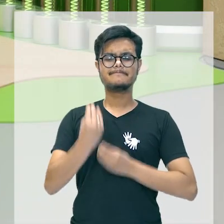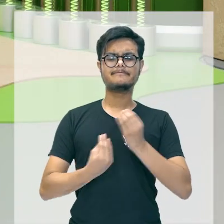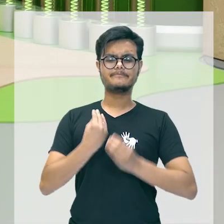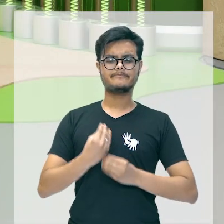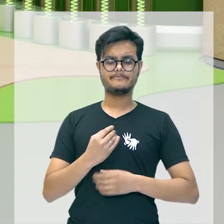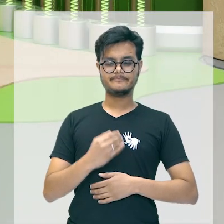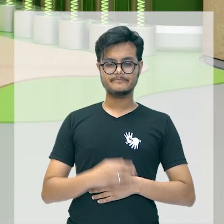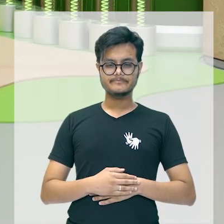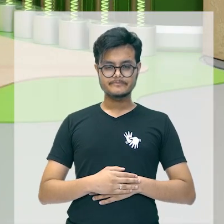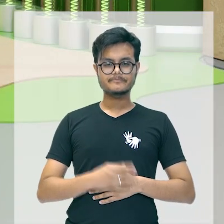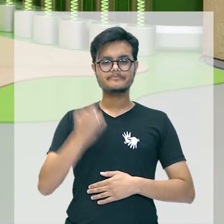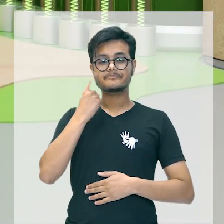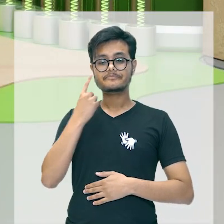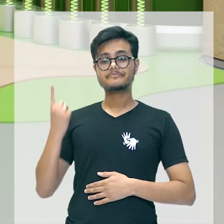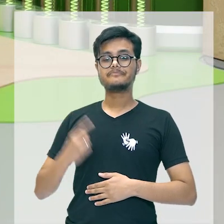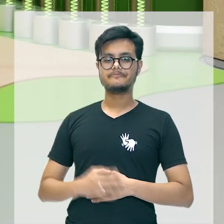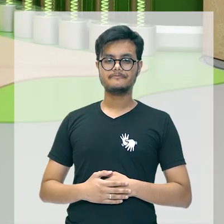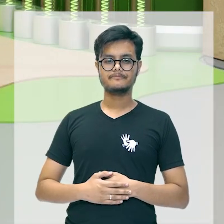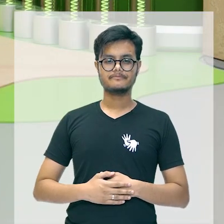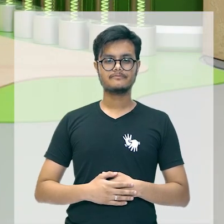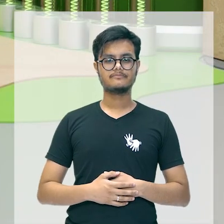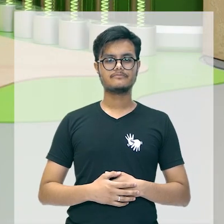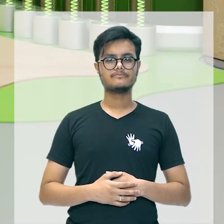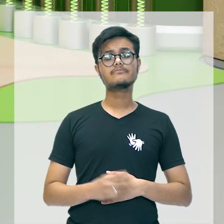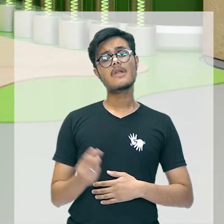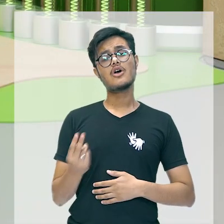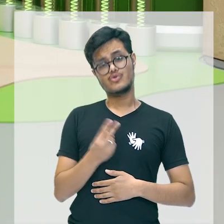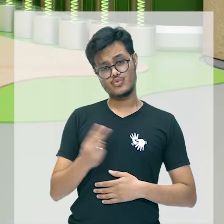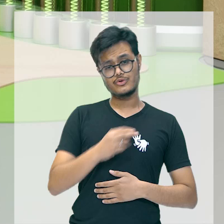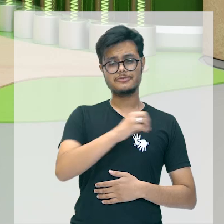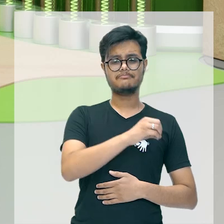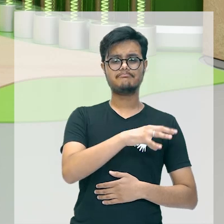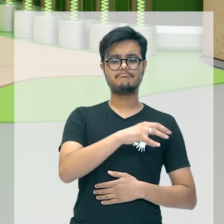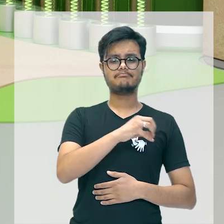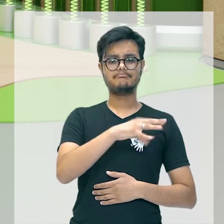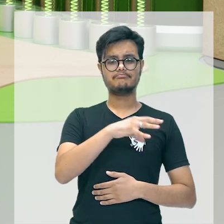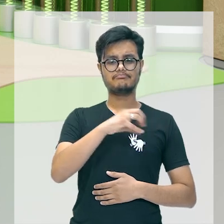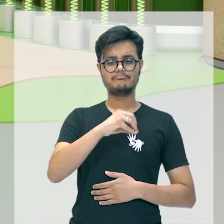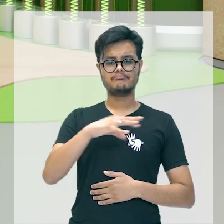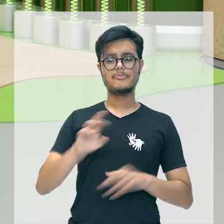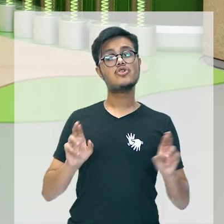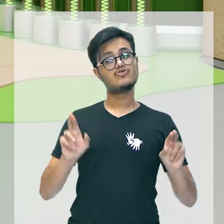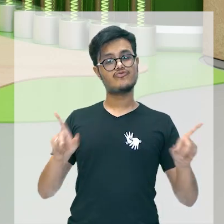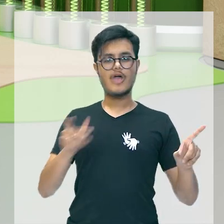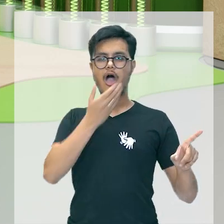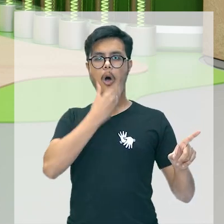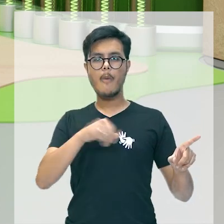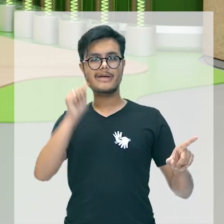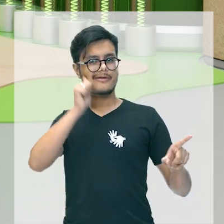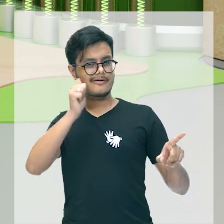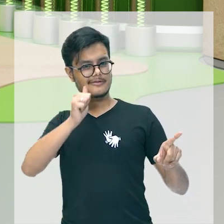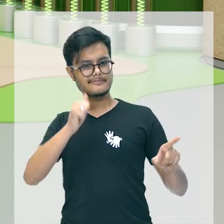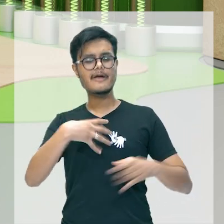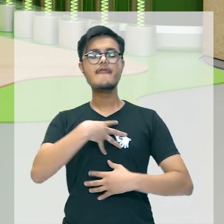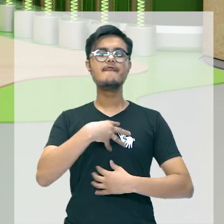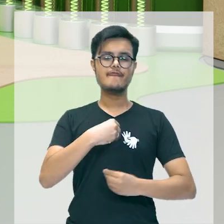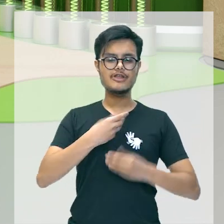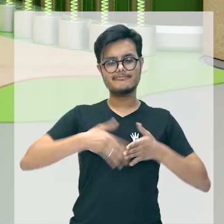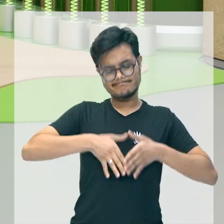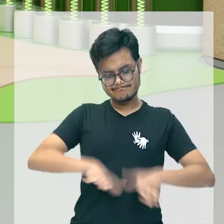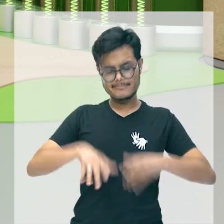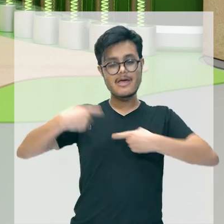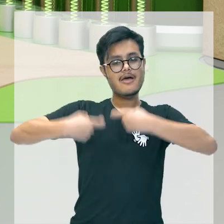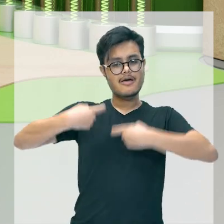você observar, olha, duas medusas, né, ou águas-vivas, vão ter os sexos separados, elas vão dar origem ali a